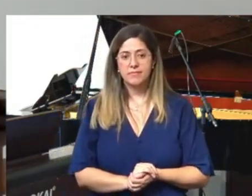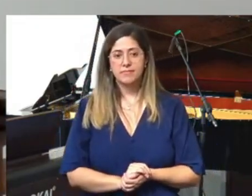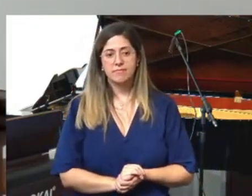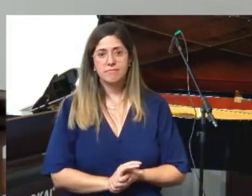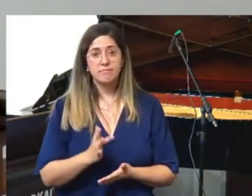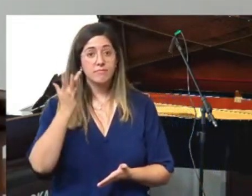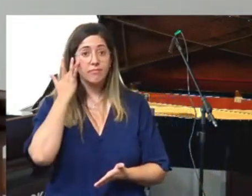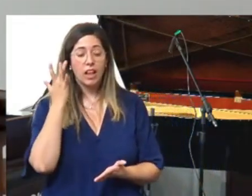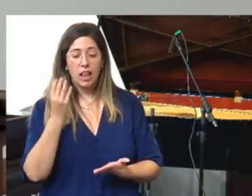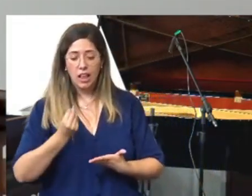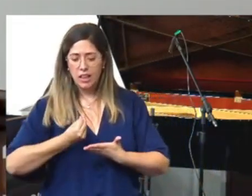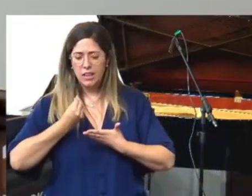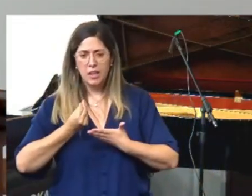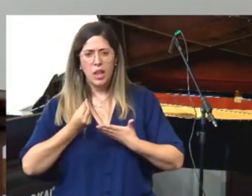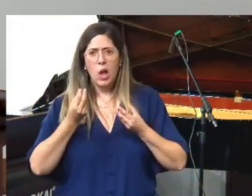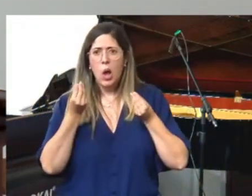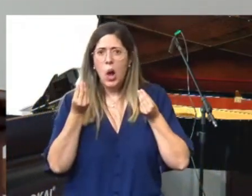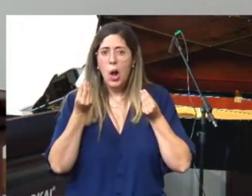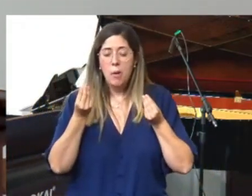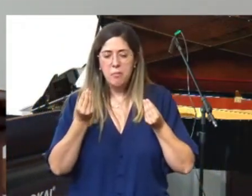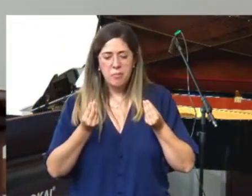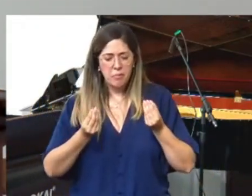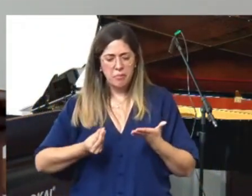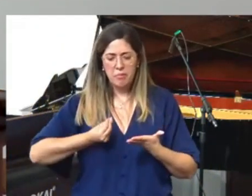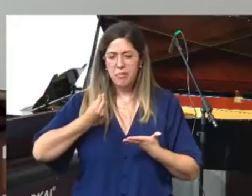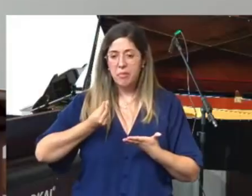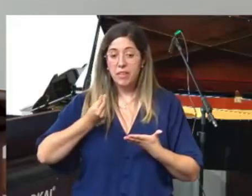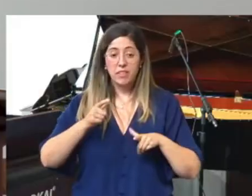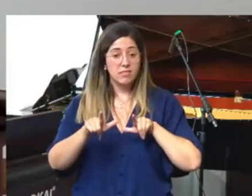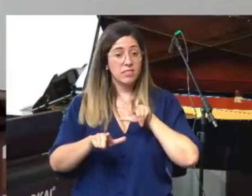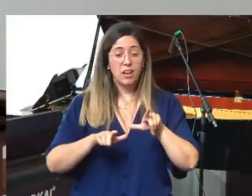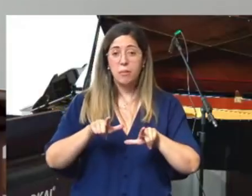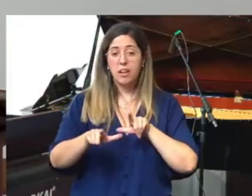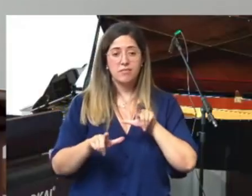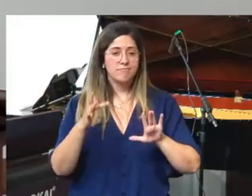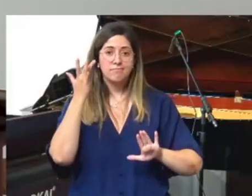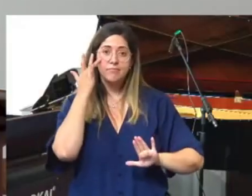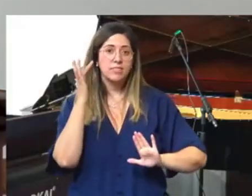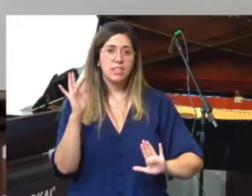Eu não sei como você se comporta no seu trabalho.